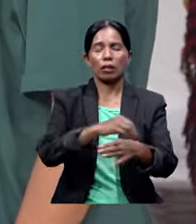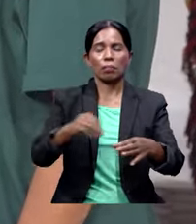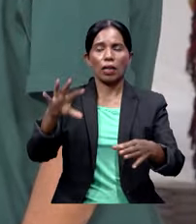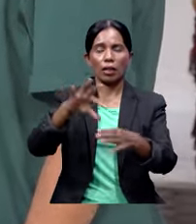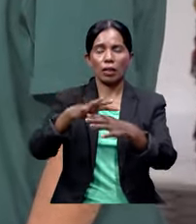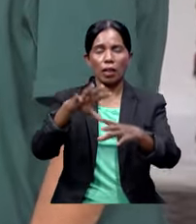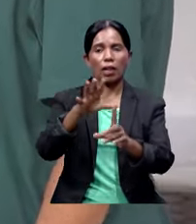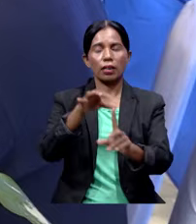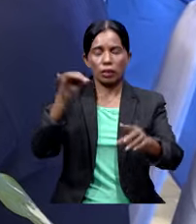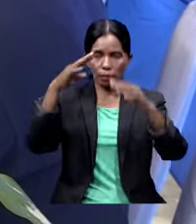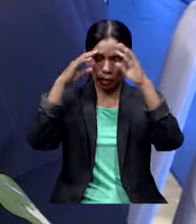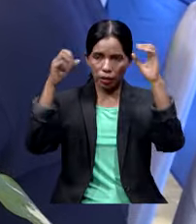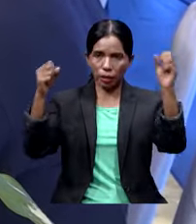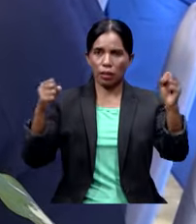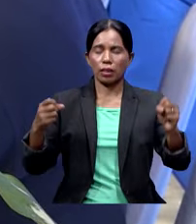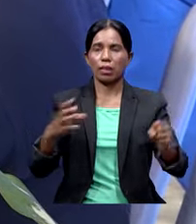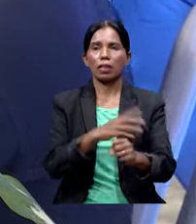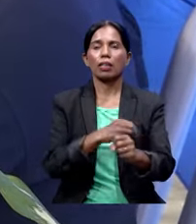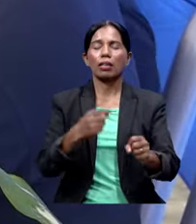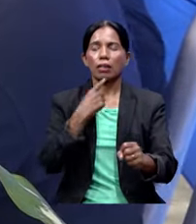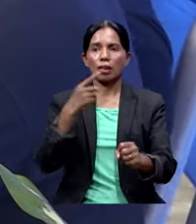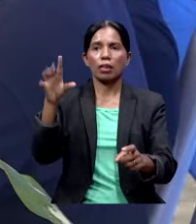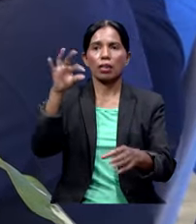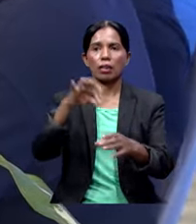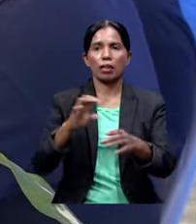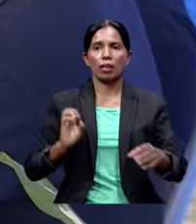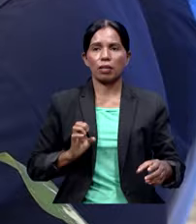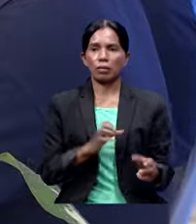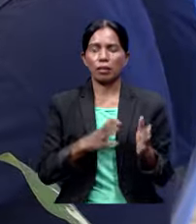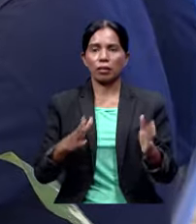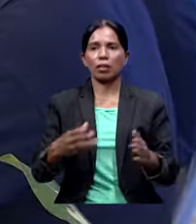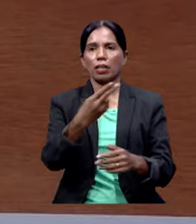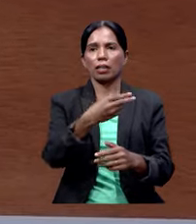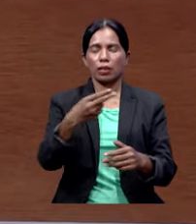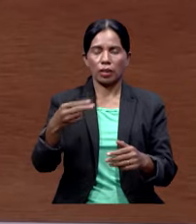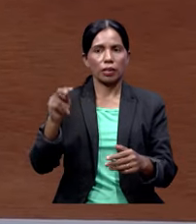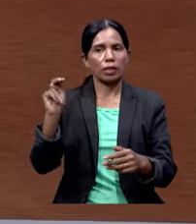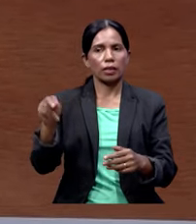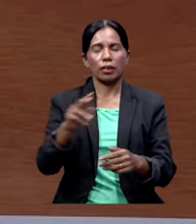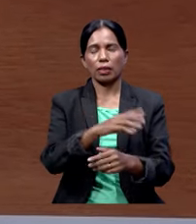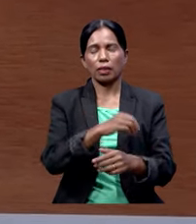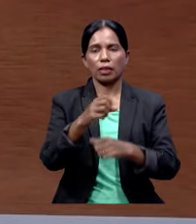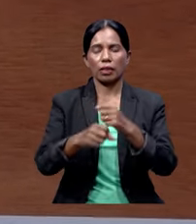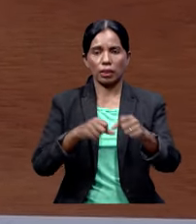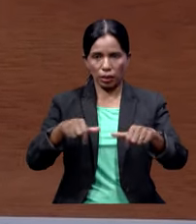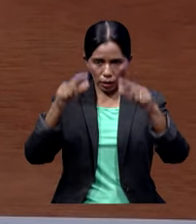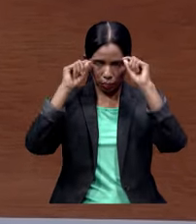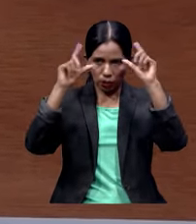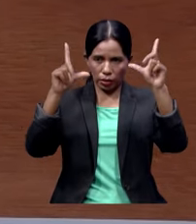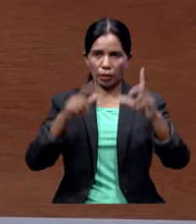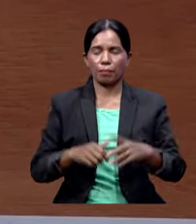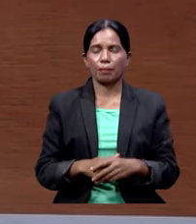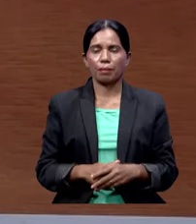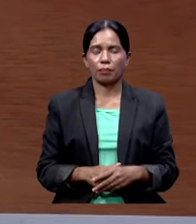no Parlamento da República Indonésia ne berealize ia embaixada República Indonésia Niang iha Timor-Leste.